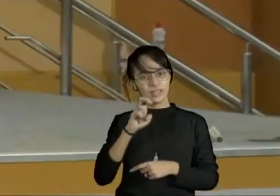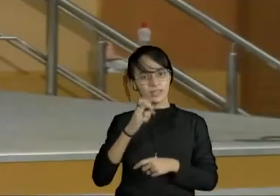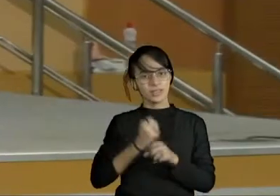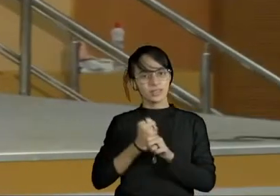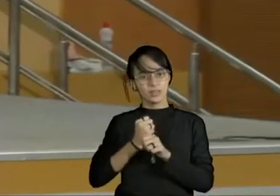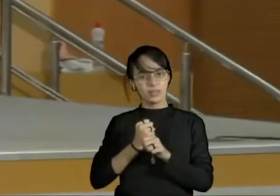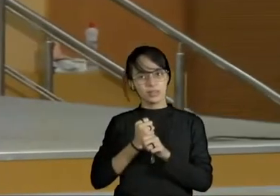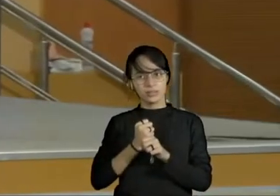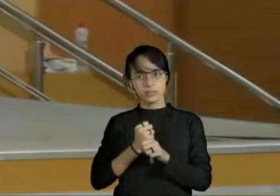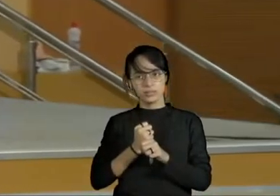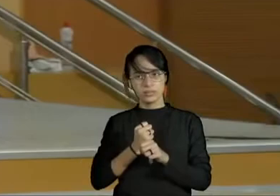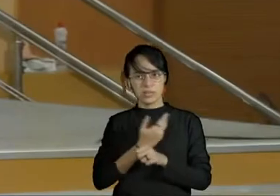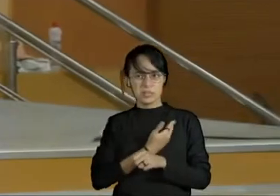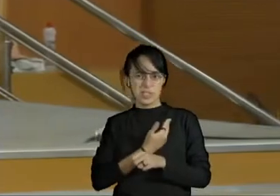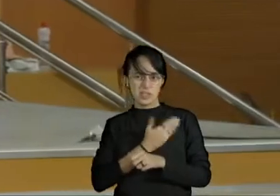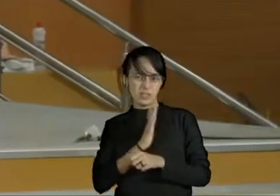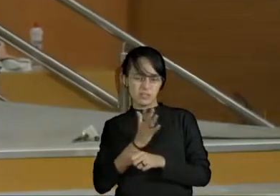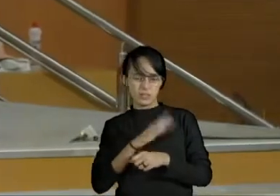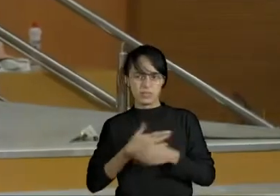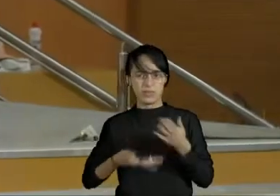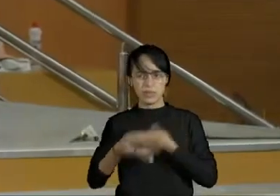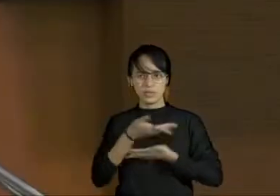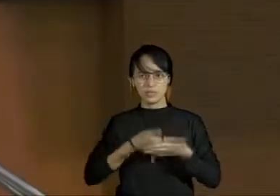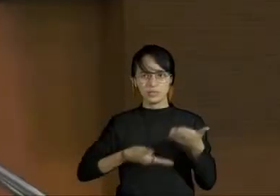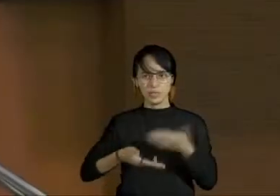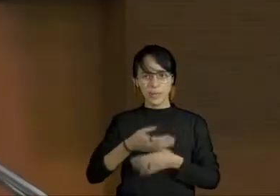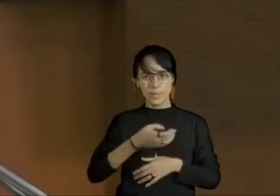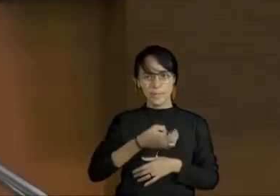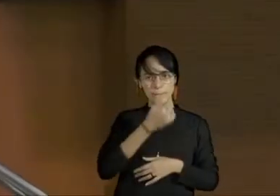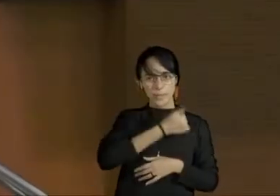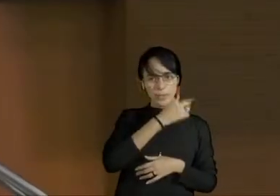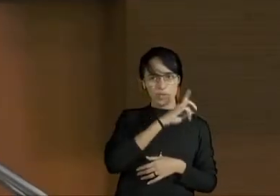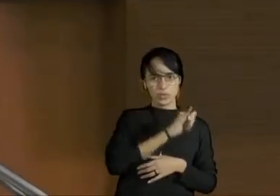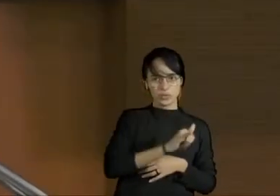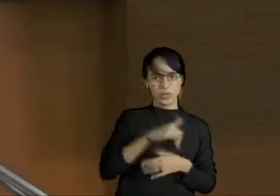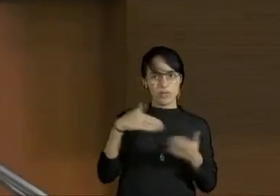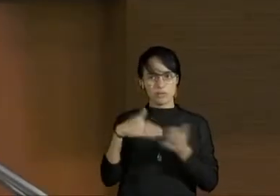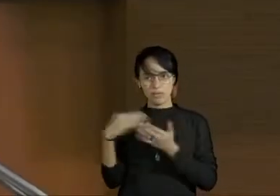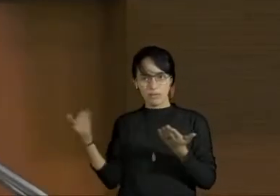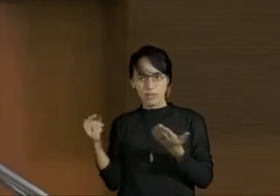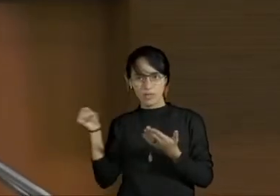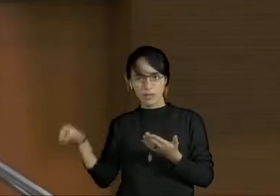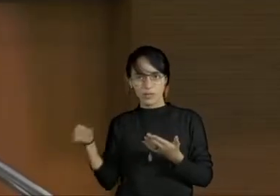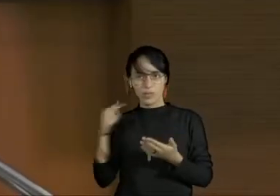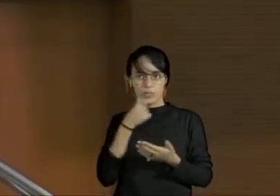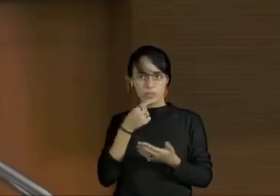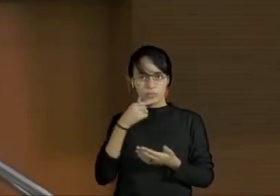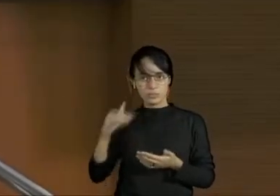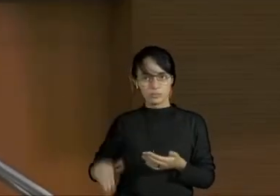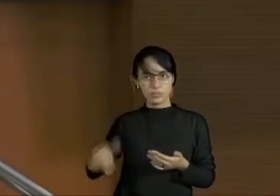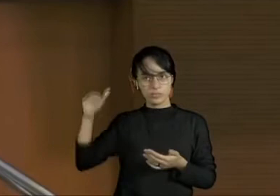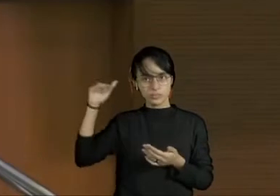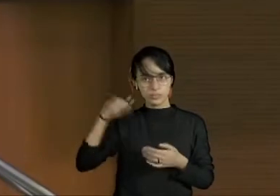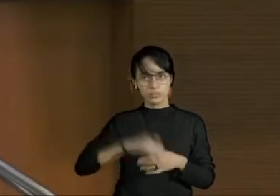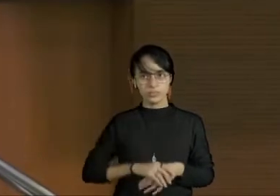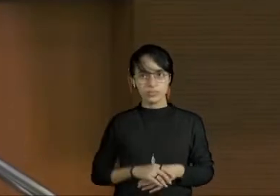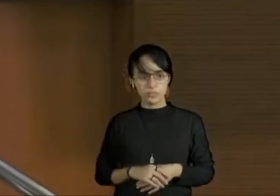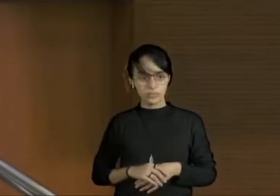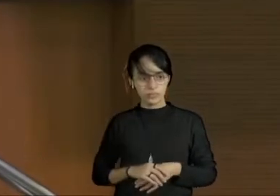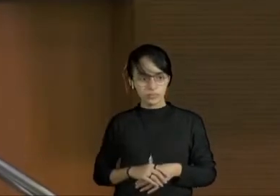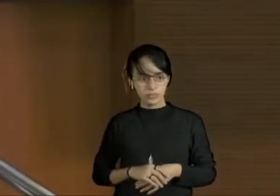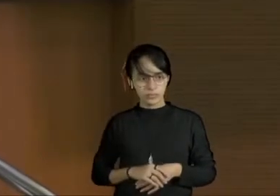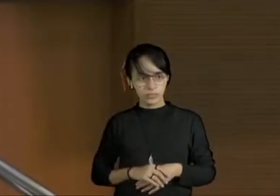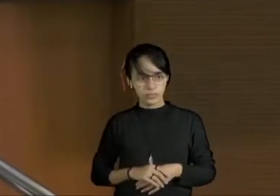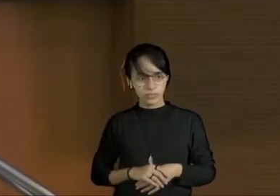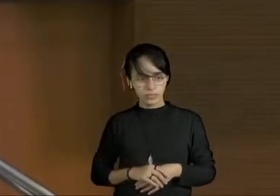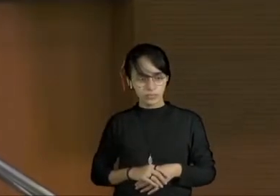de relacionamento, no mínimo, jogando por baixo, desde o primeiro dia que ele entrou, até agora que o menino é crescido. E como ela faz isso, irmãos? Porque